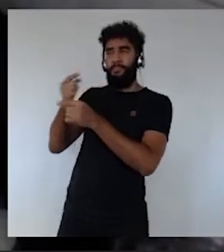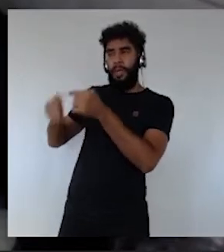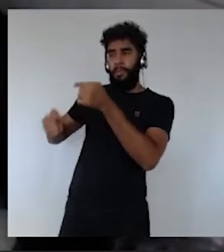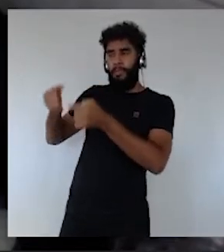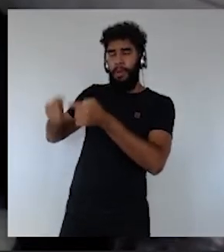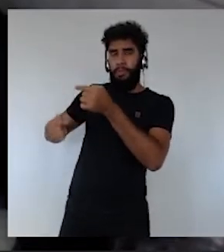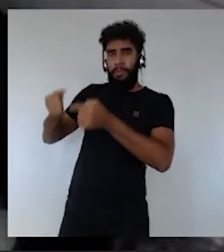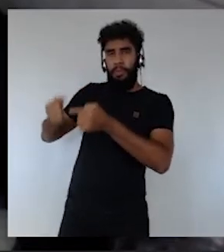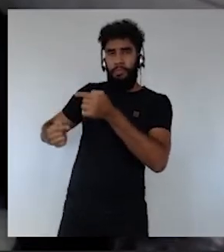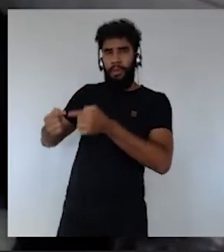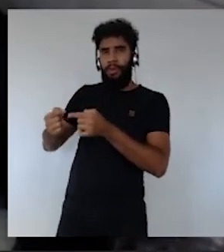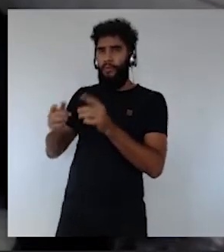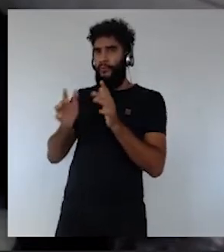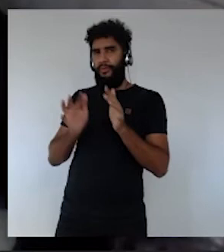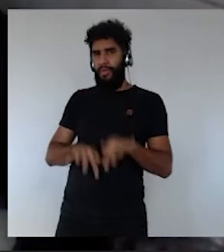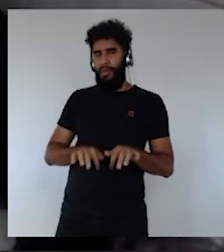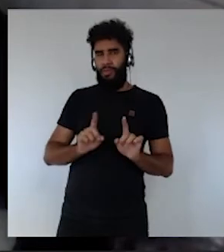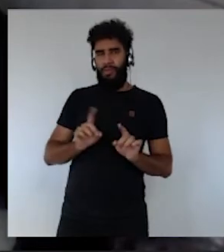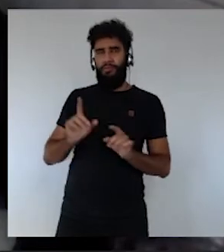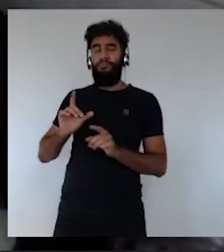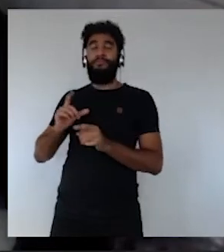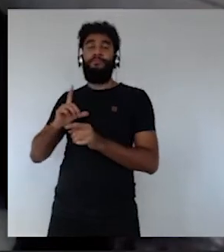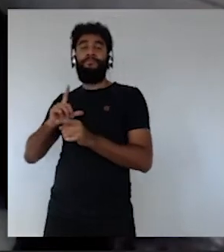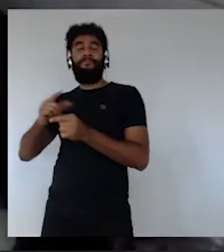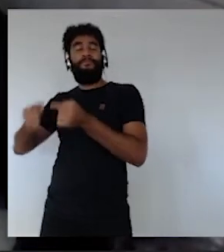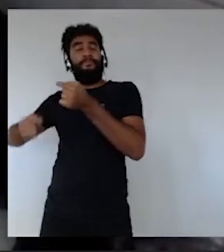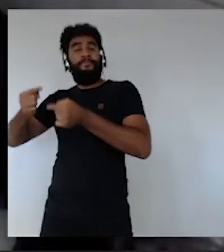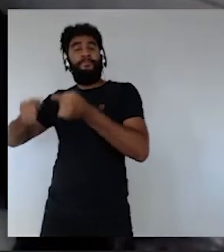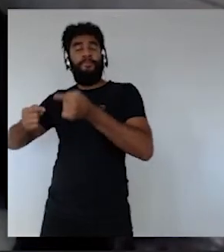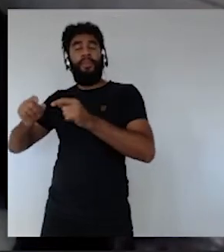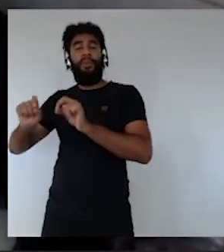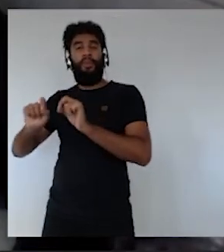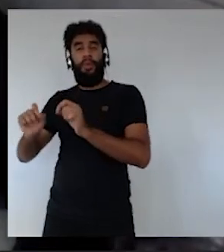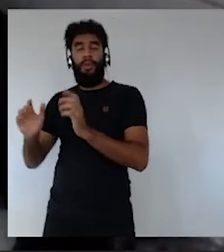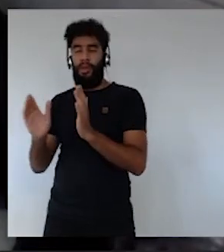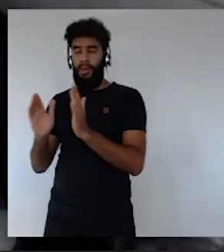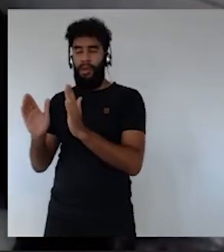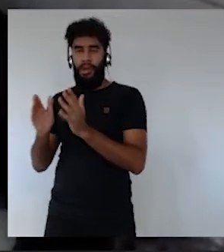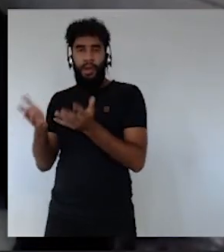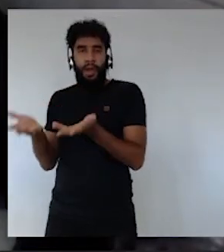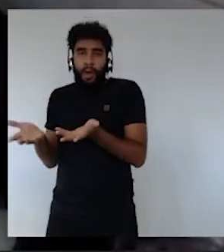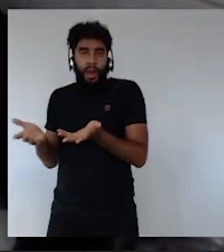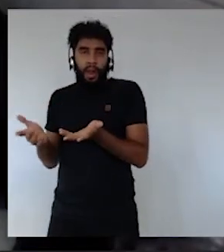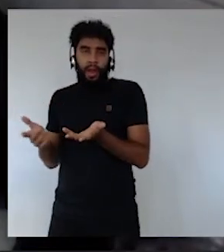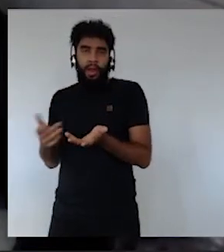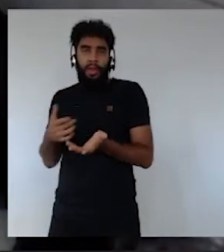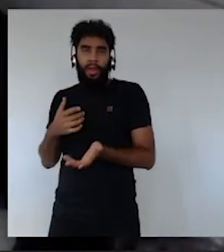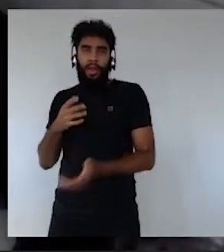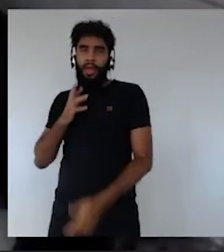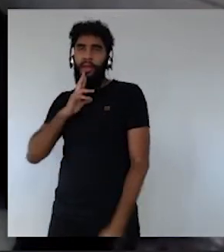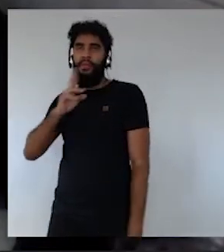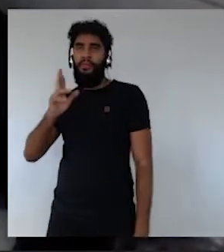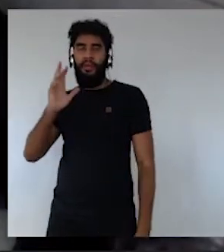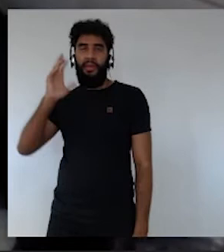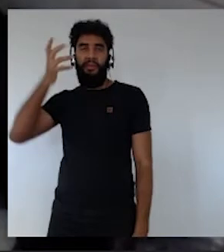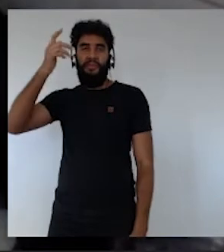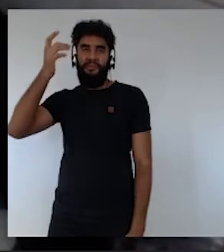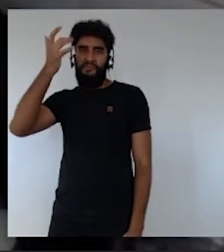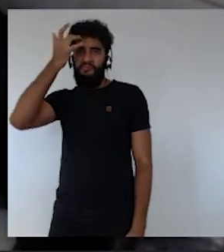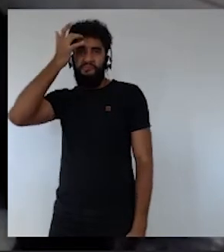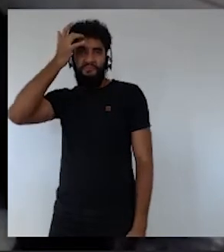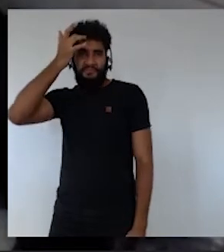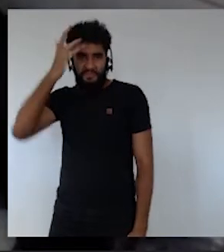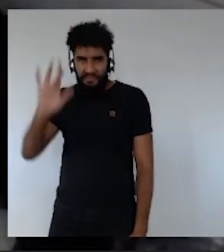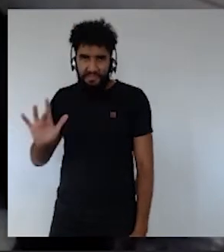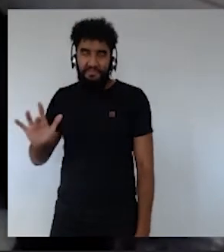conclusão não há ainda, obviamente, as questões serão amadurecidas, que trata-se de um momento imprevisível, portanto, aquela teoria da